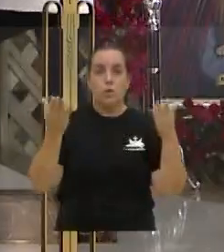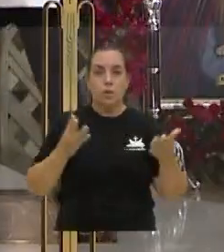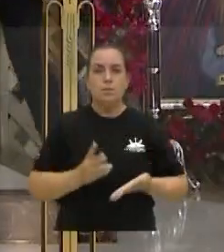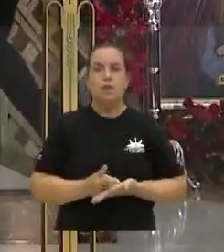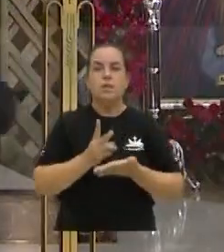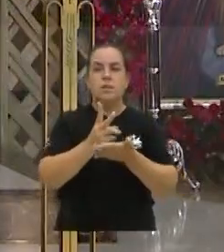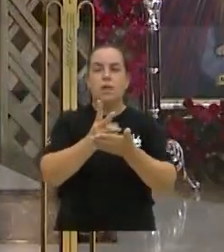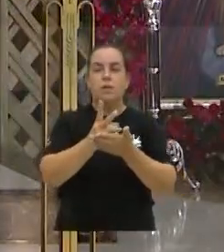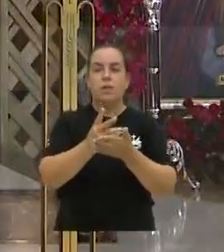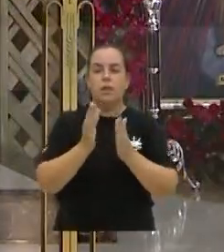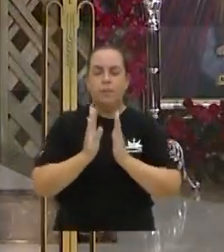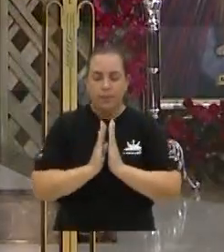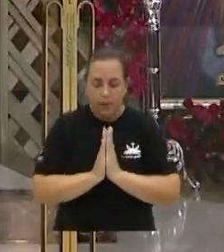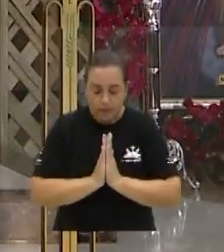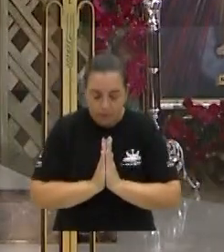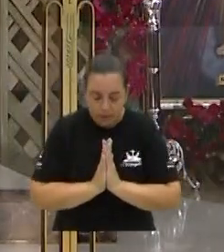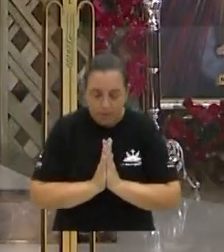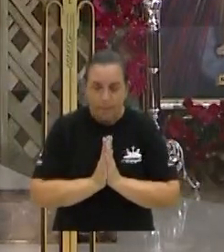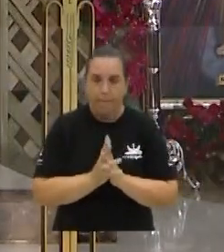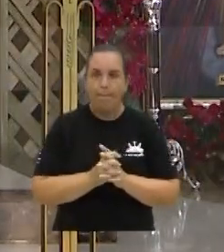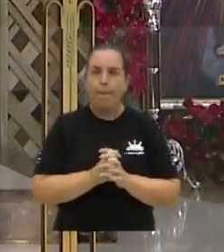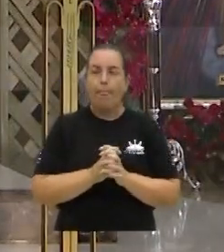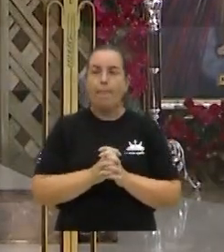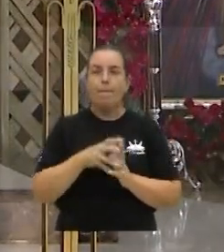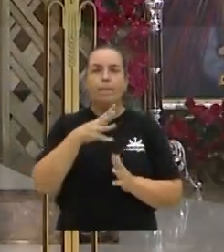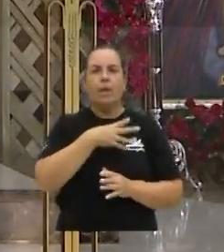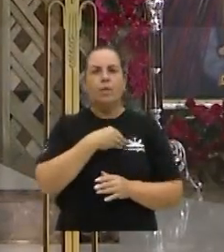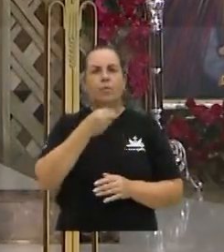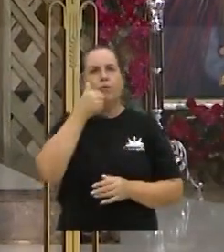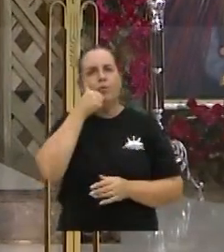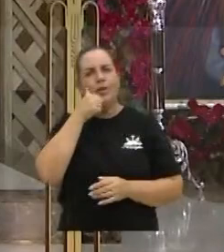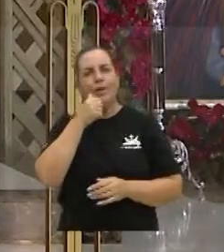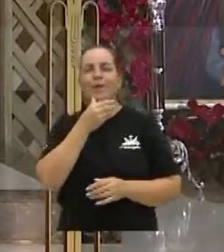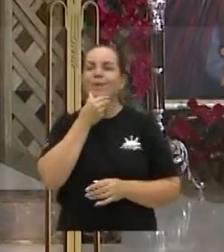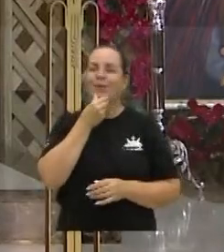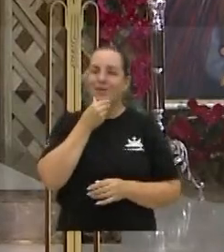glória agora e para sempre. Amém. Filhos e filhas,